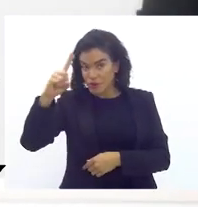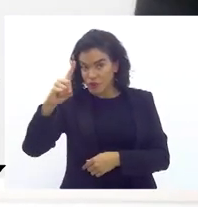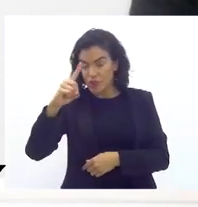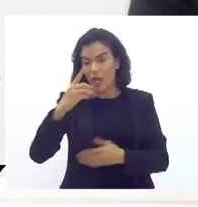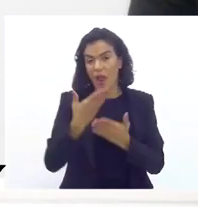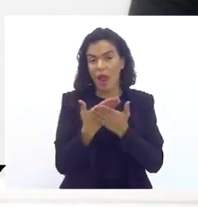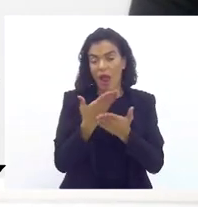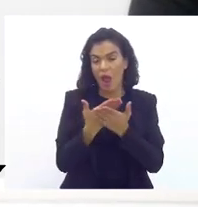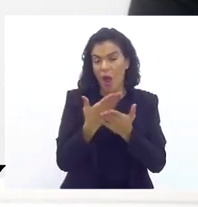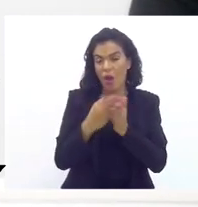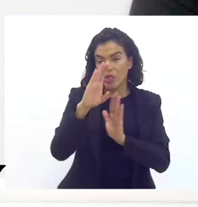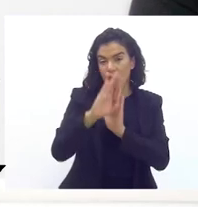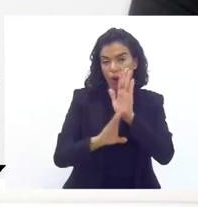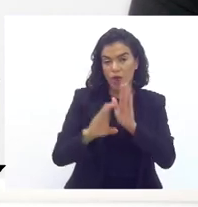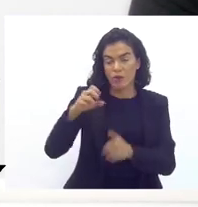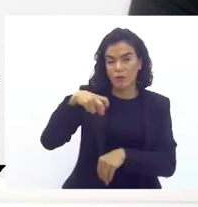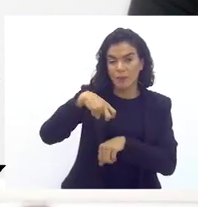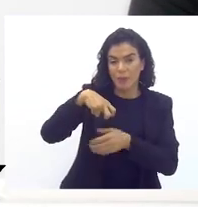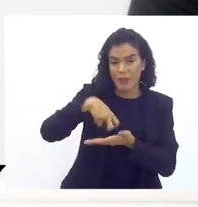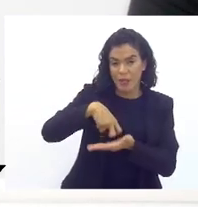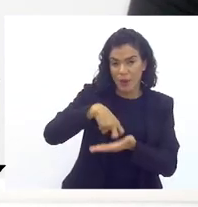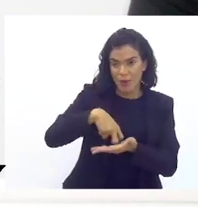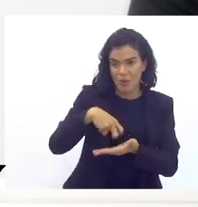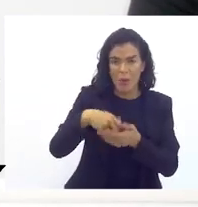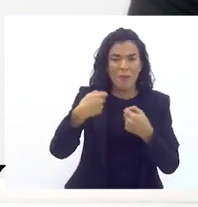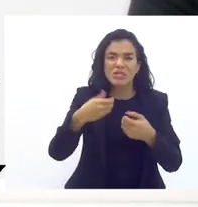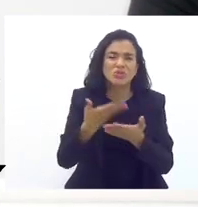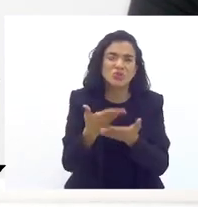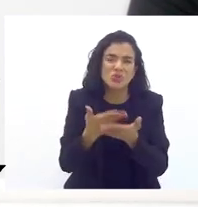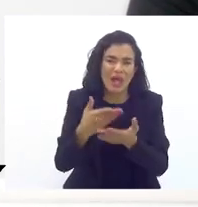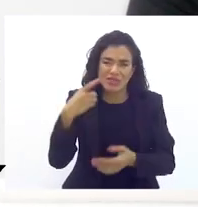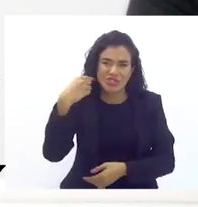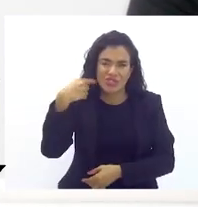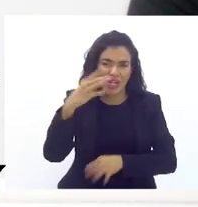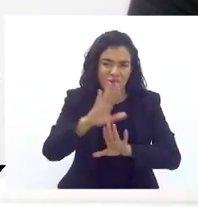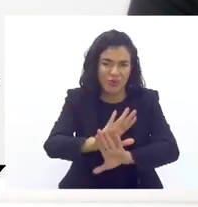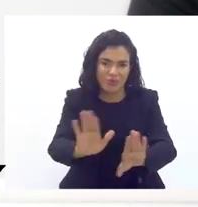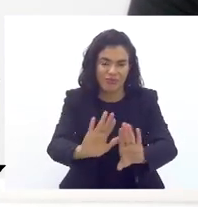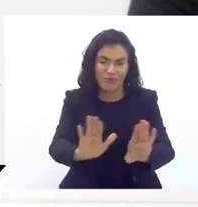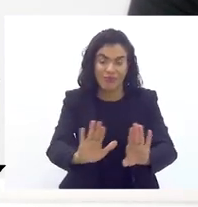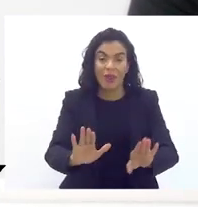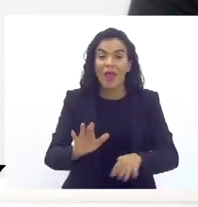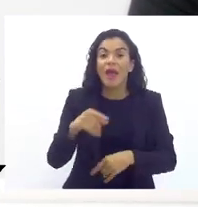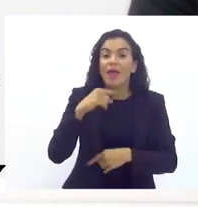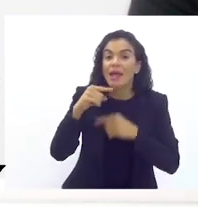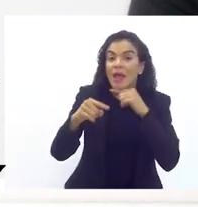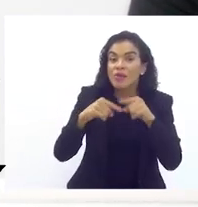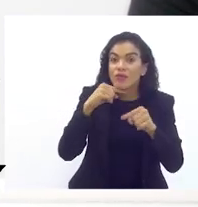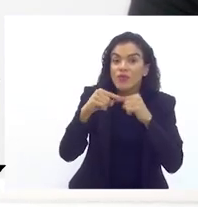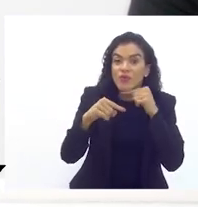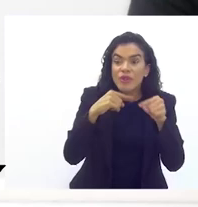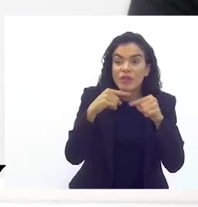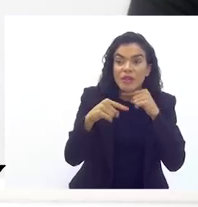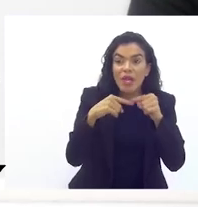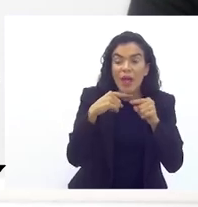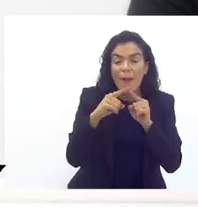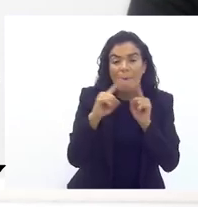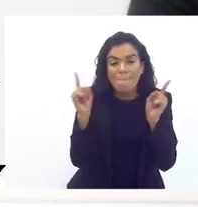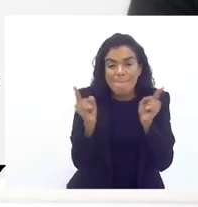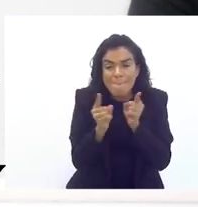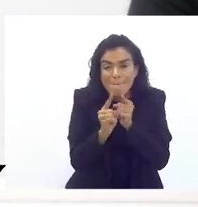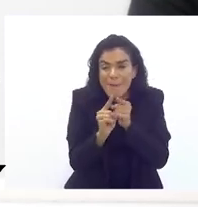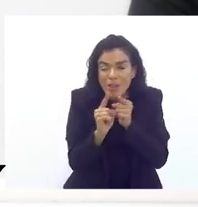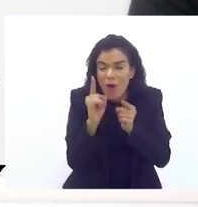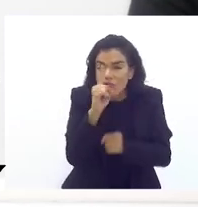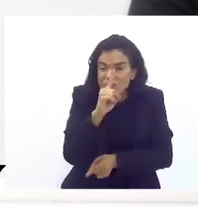de penal na faculdade e nem precisa fazer direito para aprender isso é que a dúvida pessoal por menor que